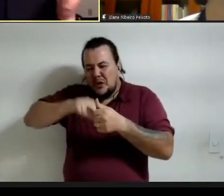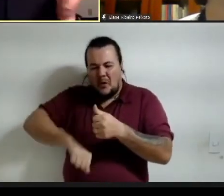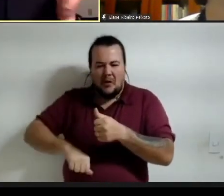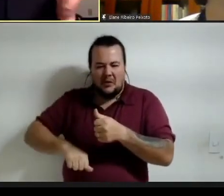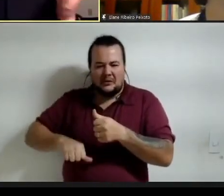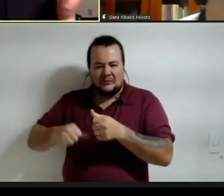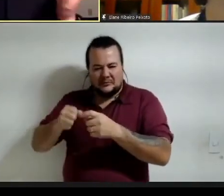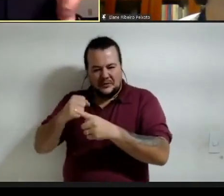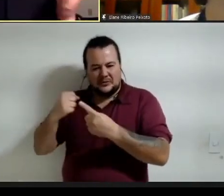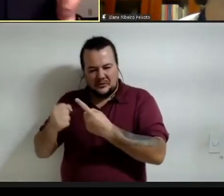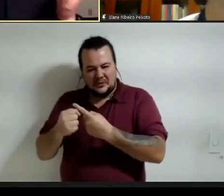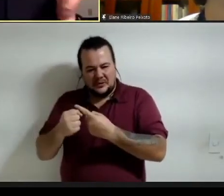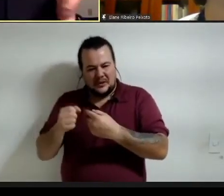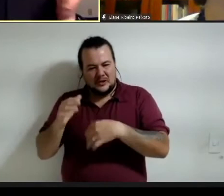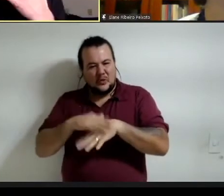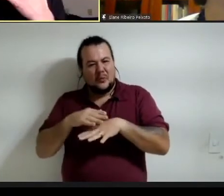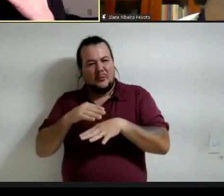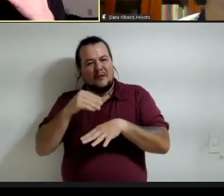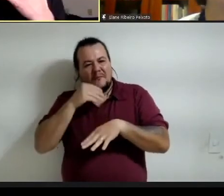E hoje em dia...